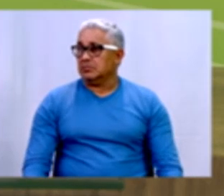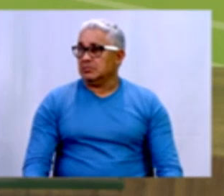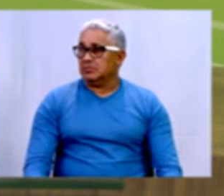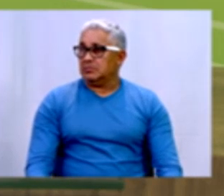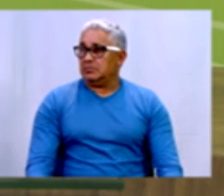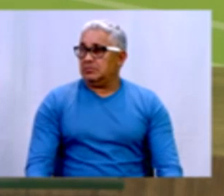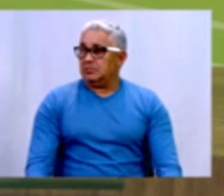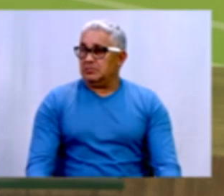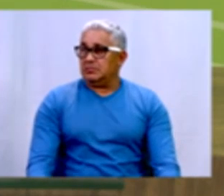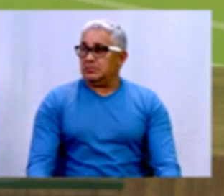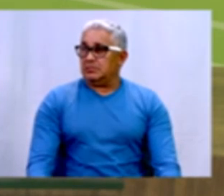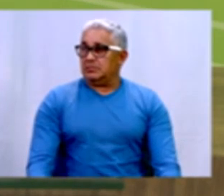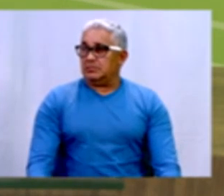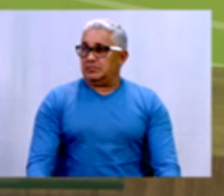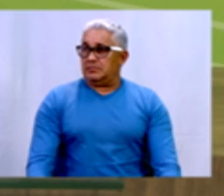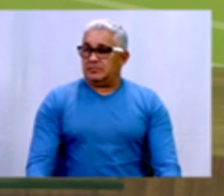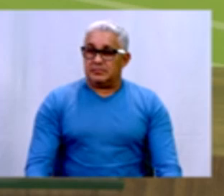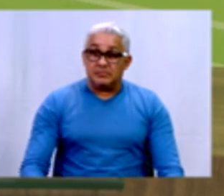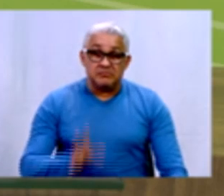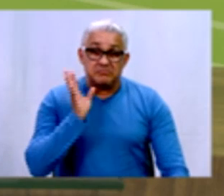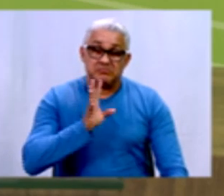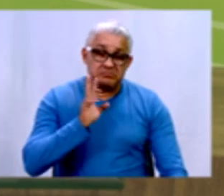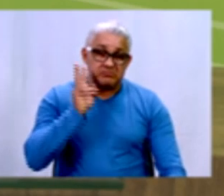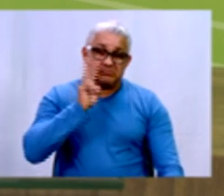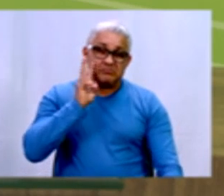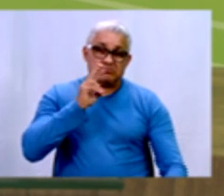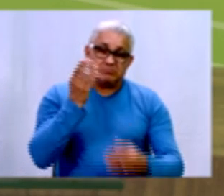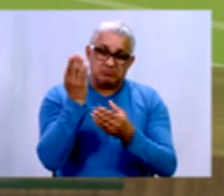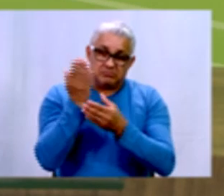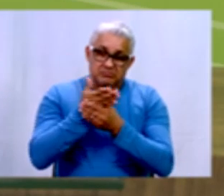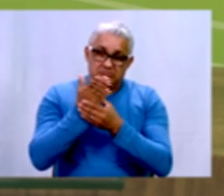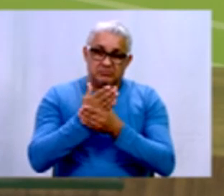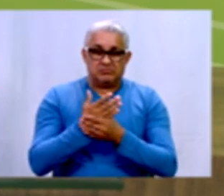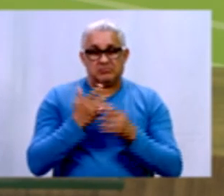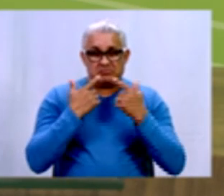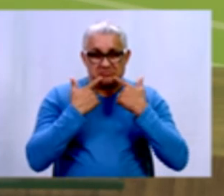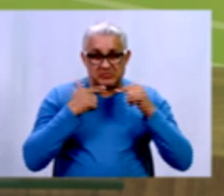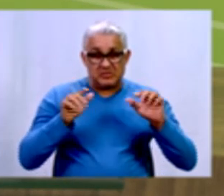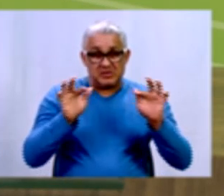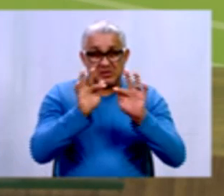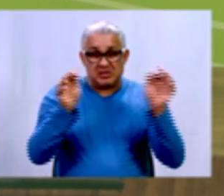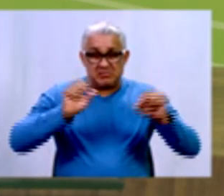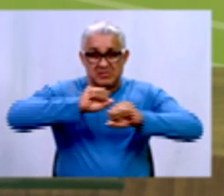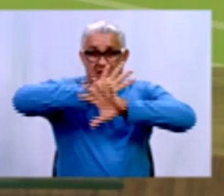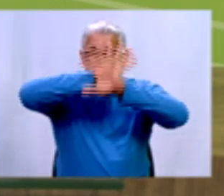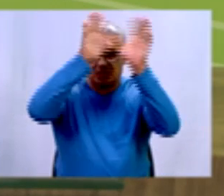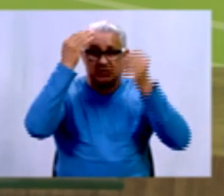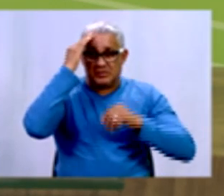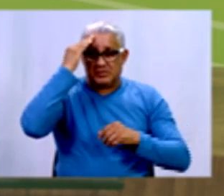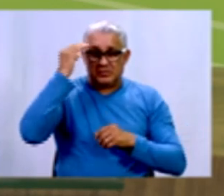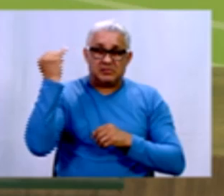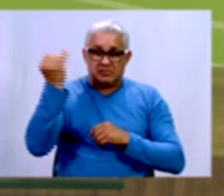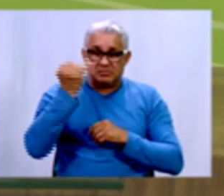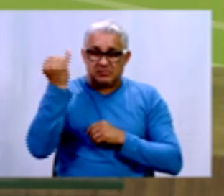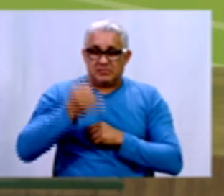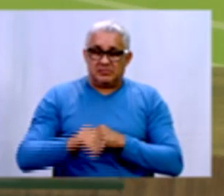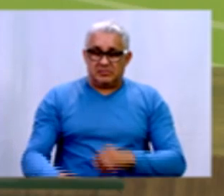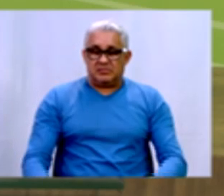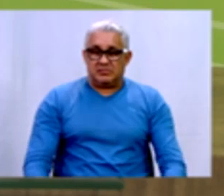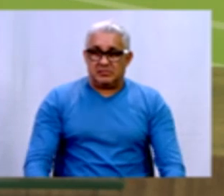Muito interessante a história do táxi, né? Que eu acho que ficou bem, uma linguagem bem simples para entender a importância, né?